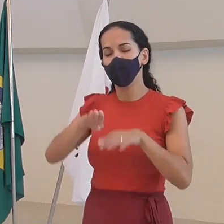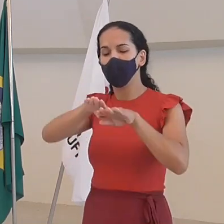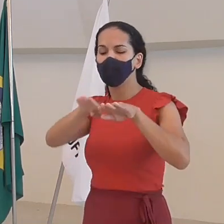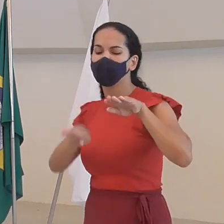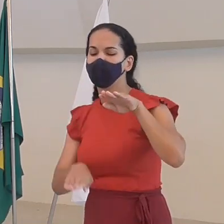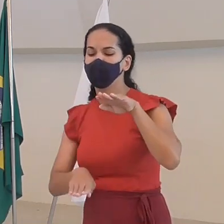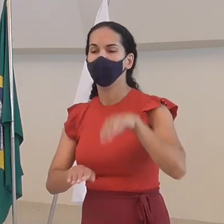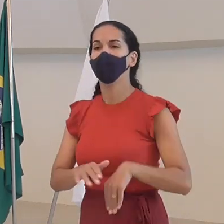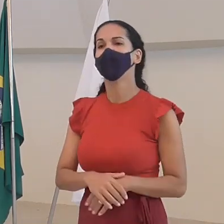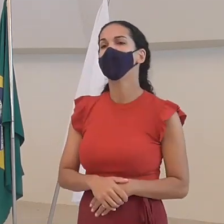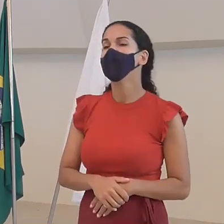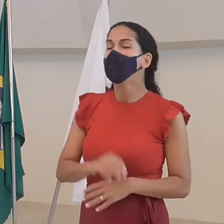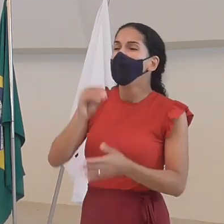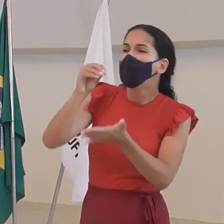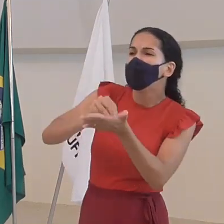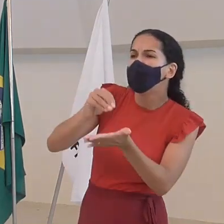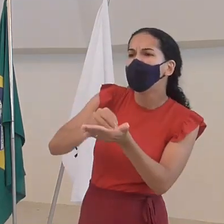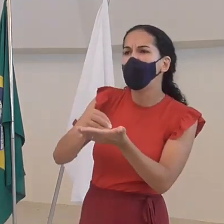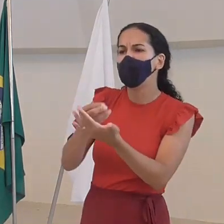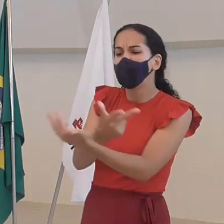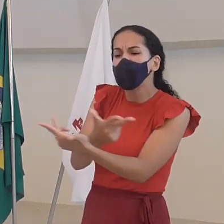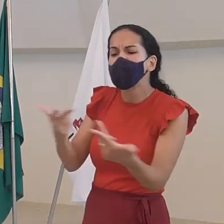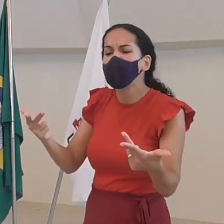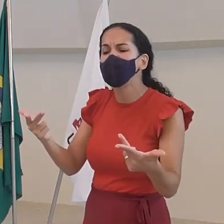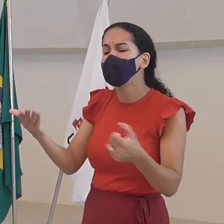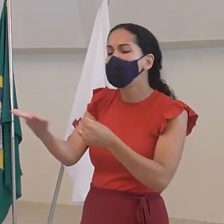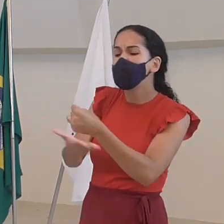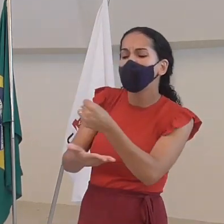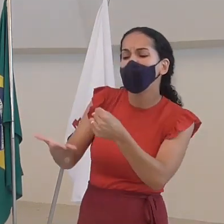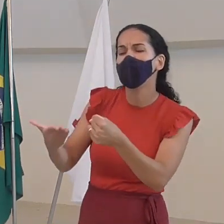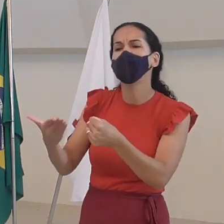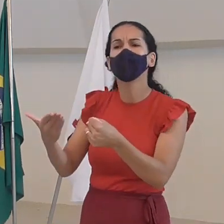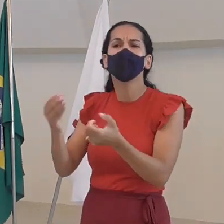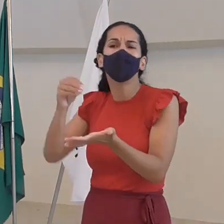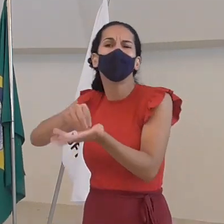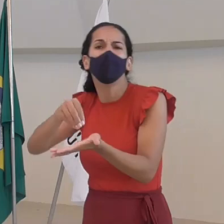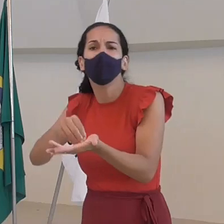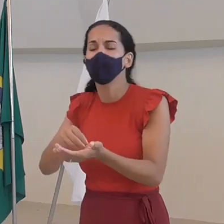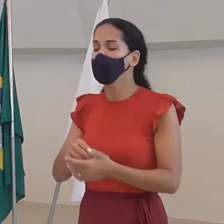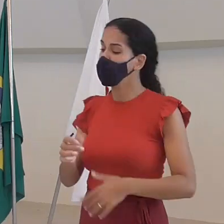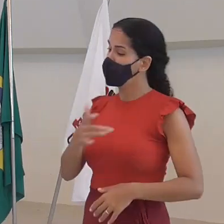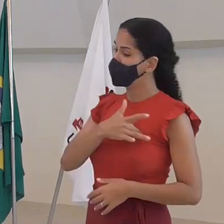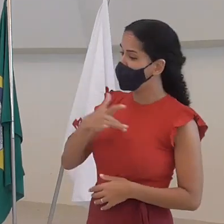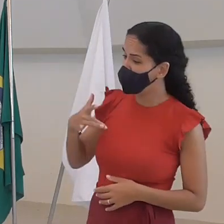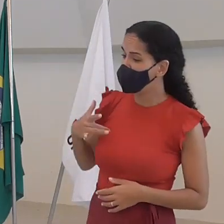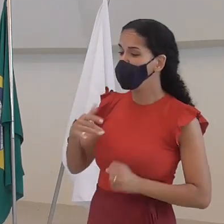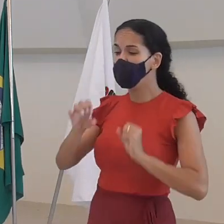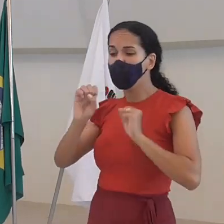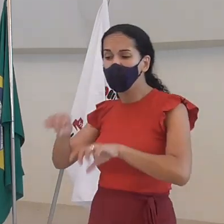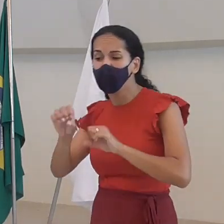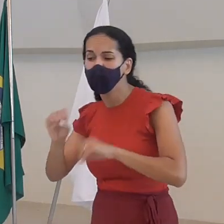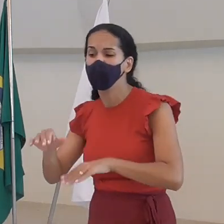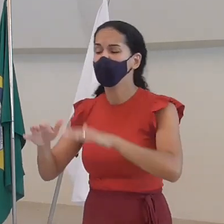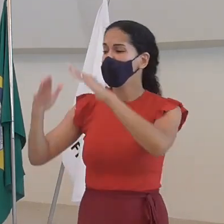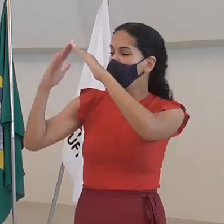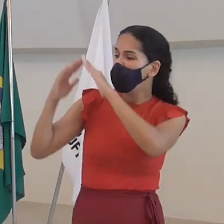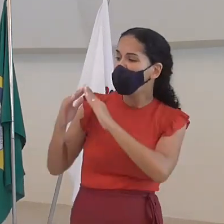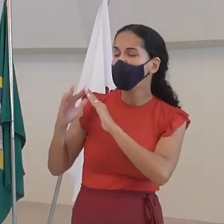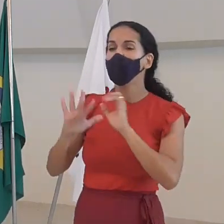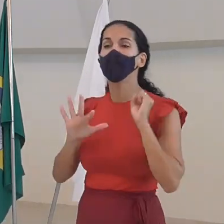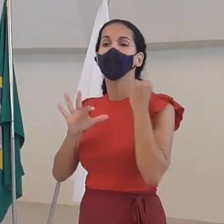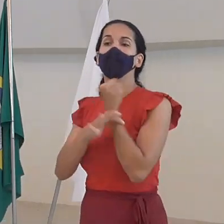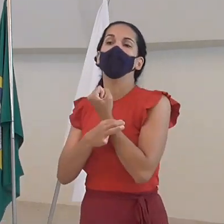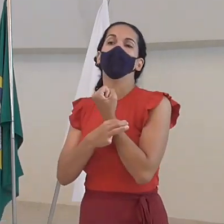com carências em serviços públicos essenciais, como saúde, educação, habitação e segurança